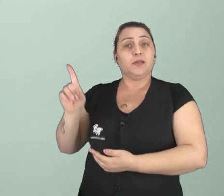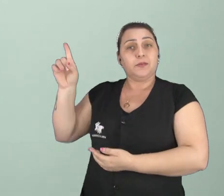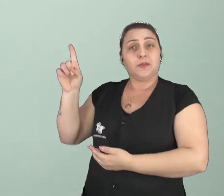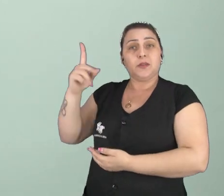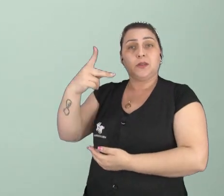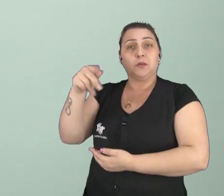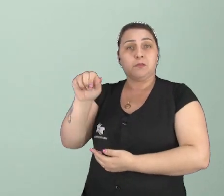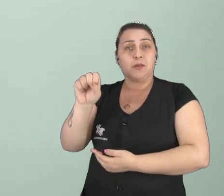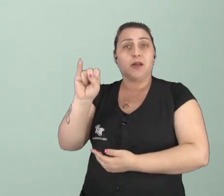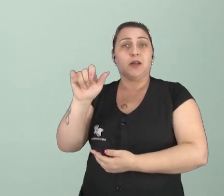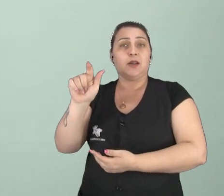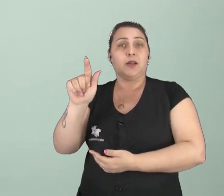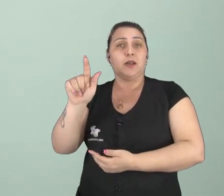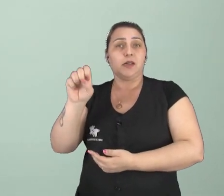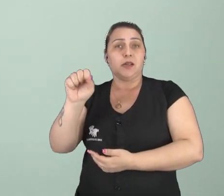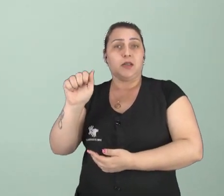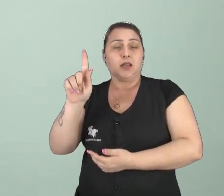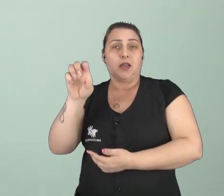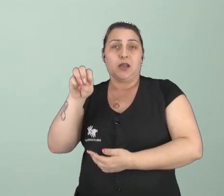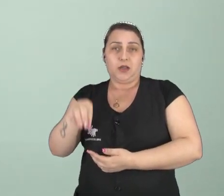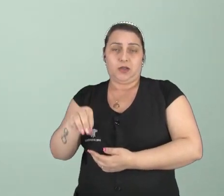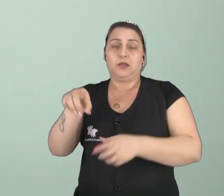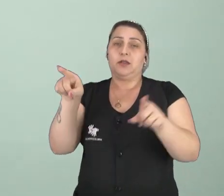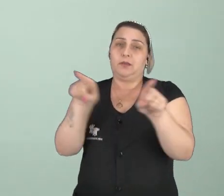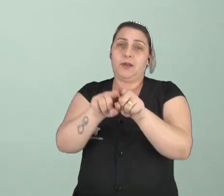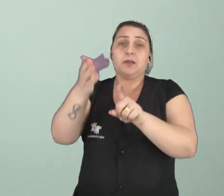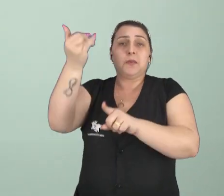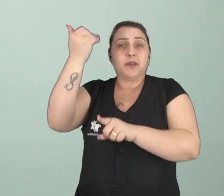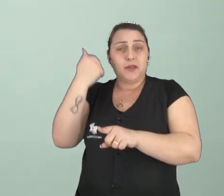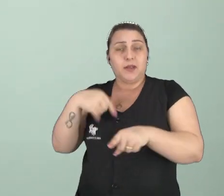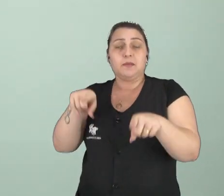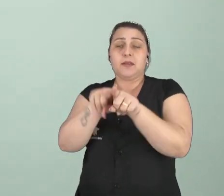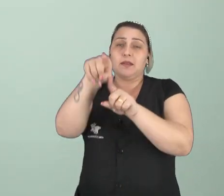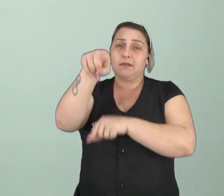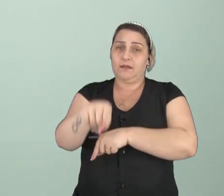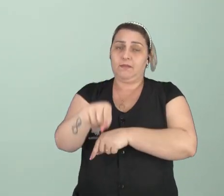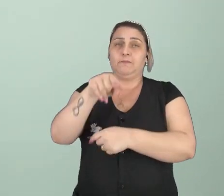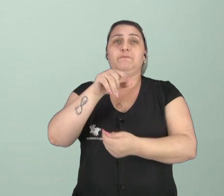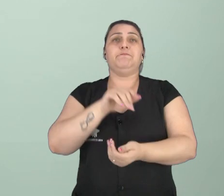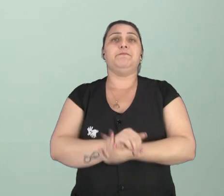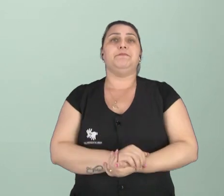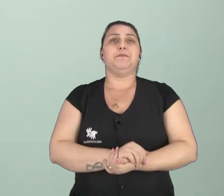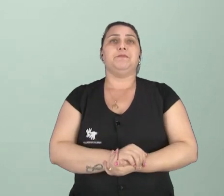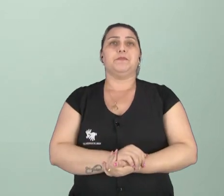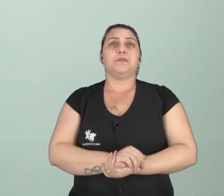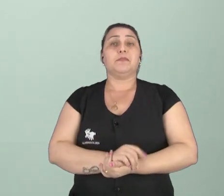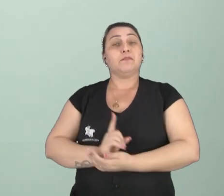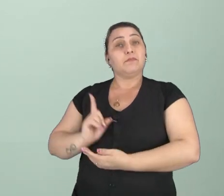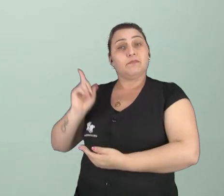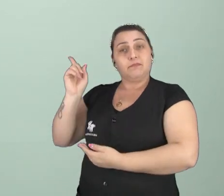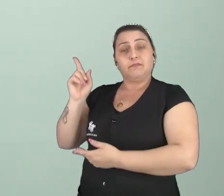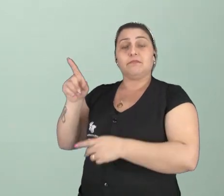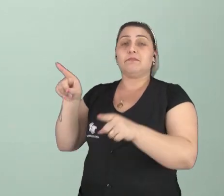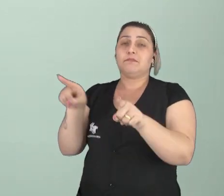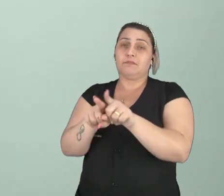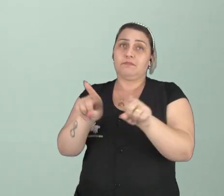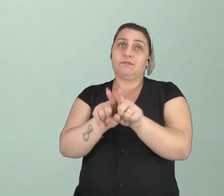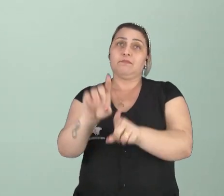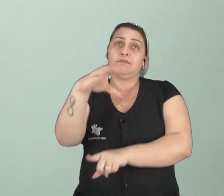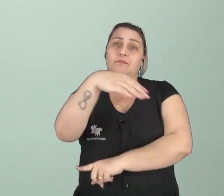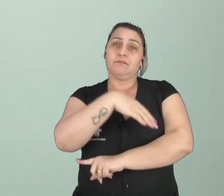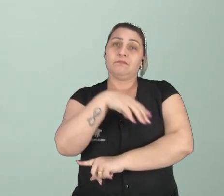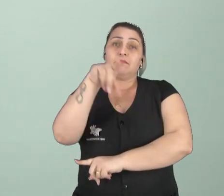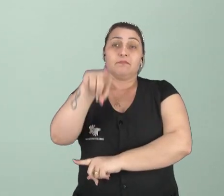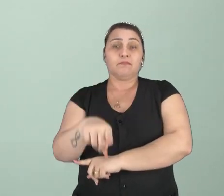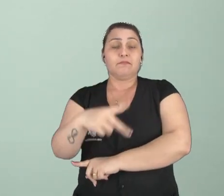assim como todas as outras que a gente viu anteriormente, certo? Representam o que é a paisagem. Assim como esta também é